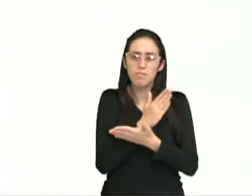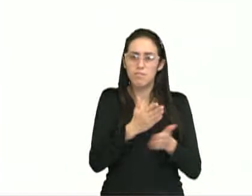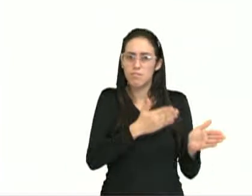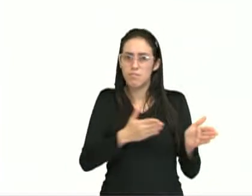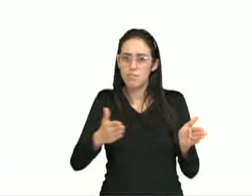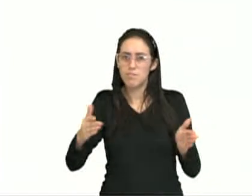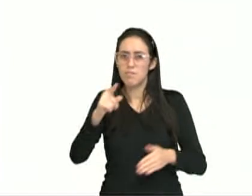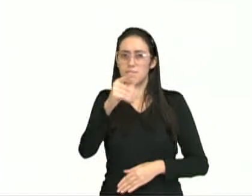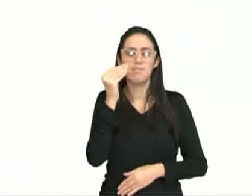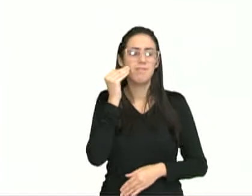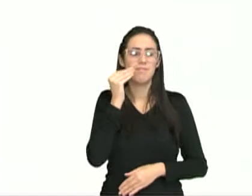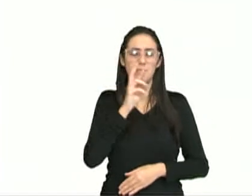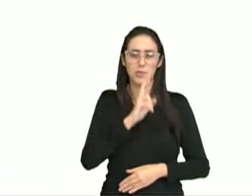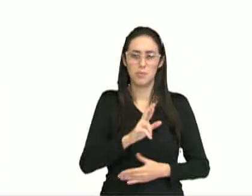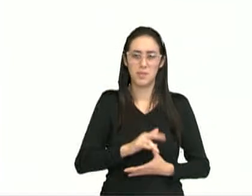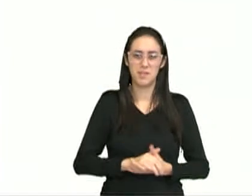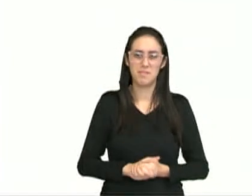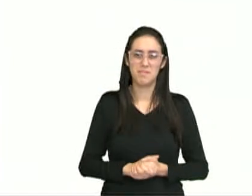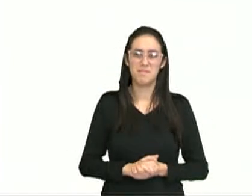corretamente. Agora é com vocês.